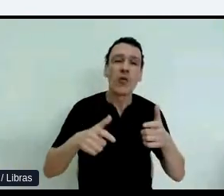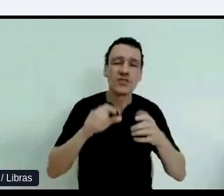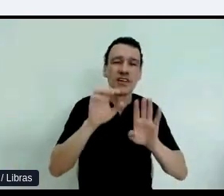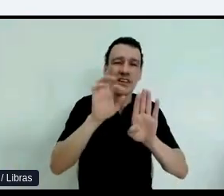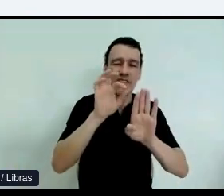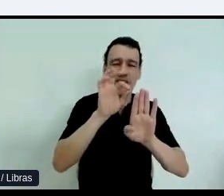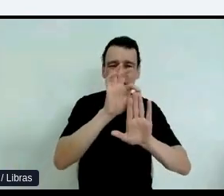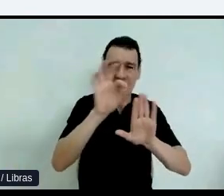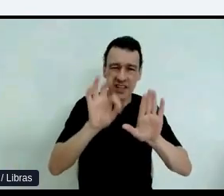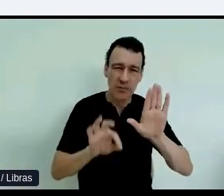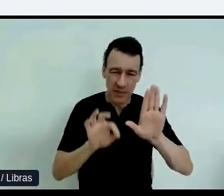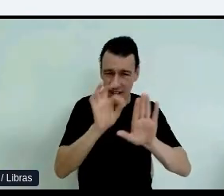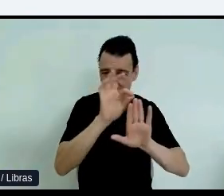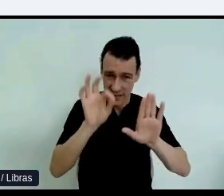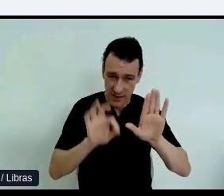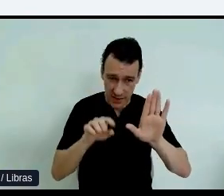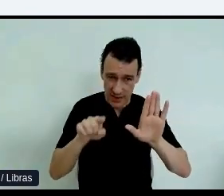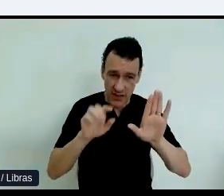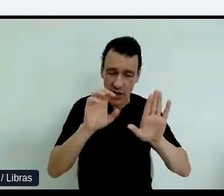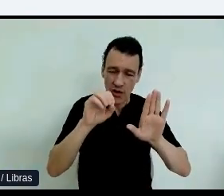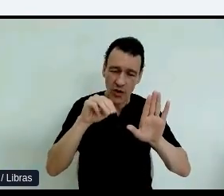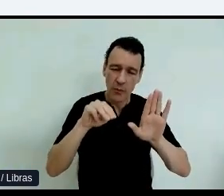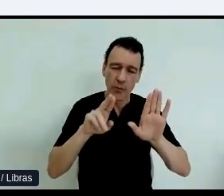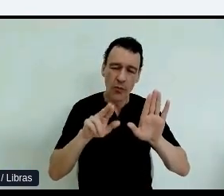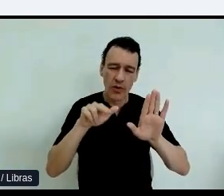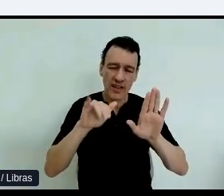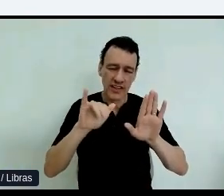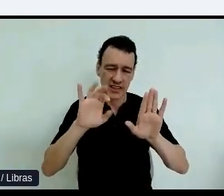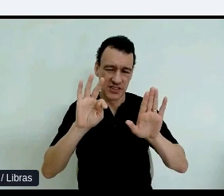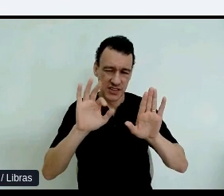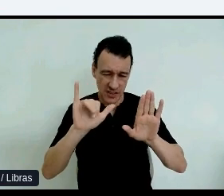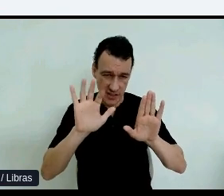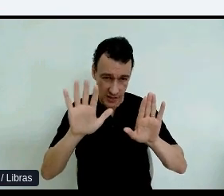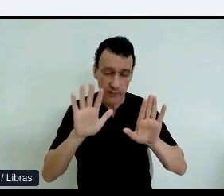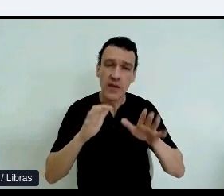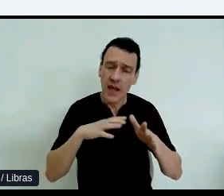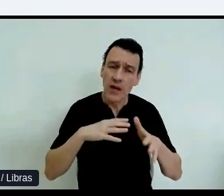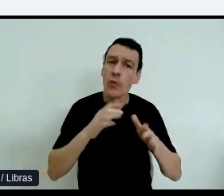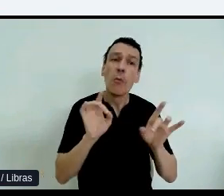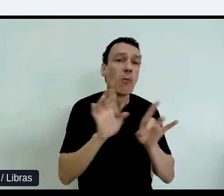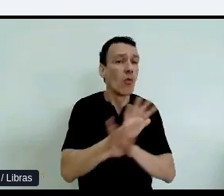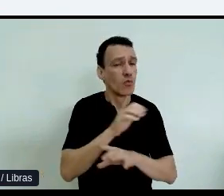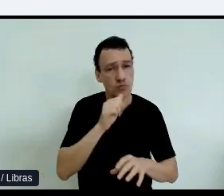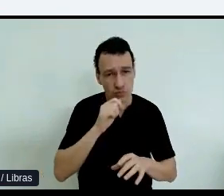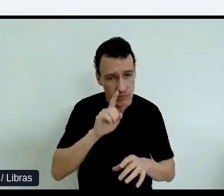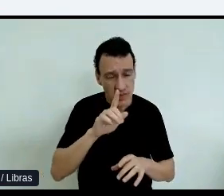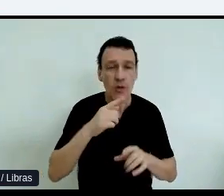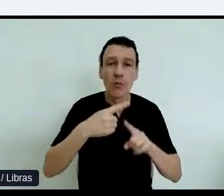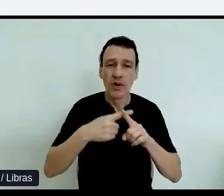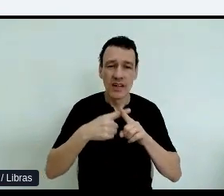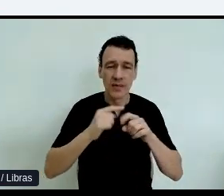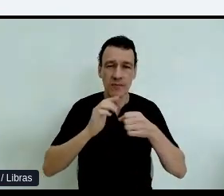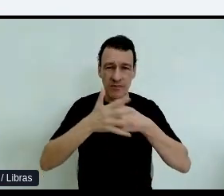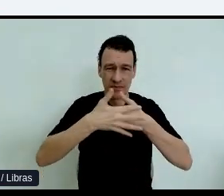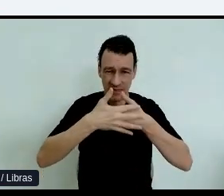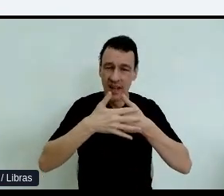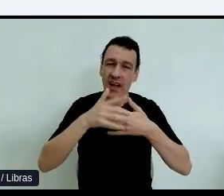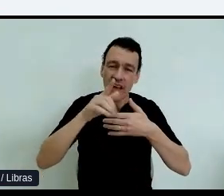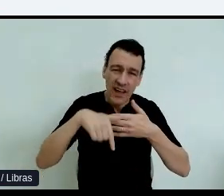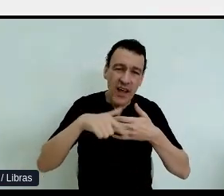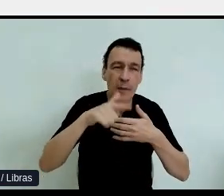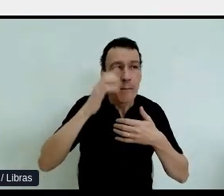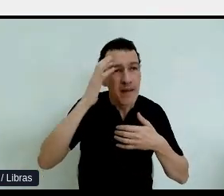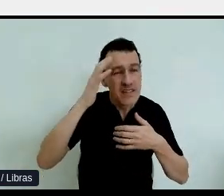Community. Eu ainda estou em edição, porque o framework ele foi originalmente pensado para um segmento, então